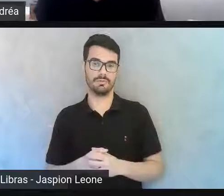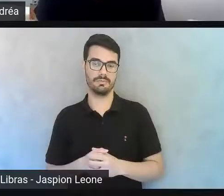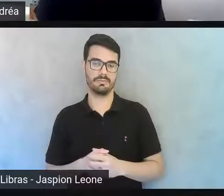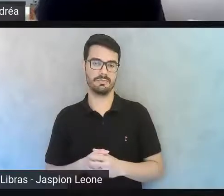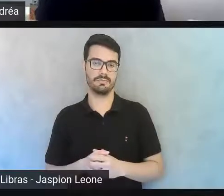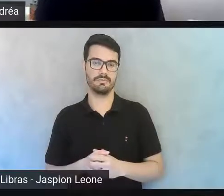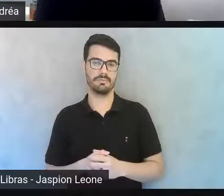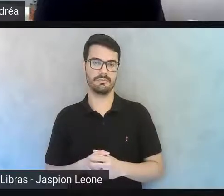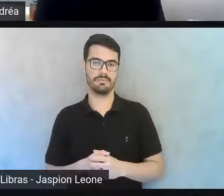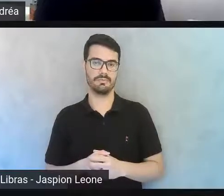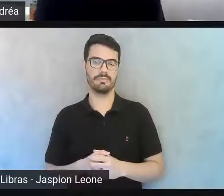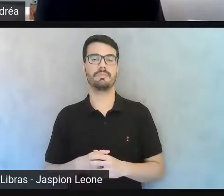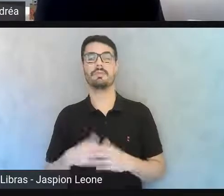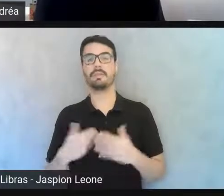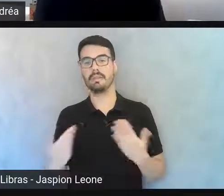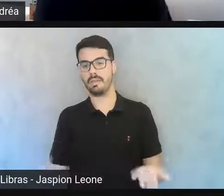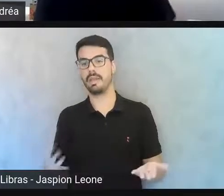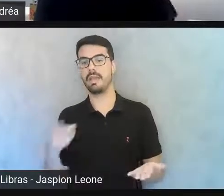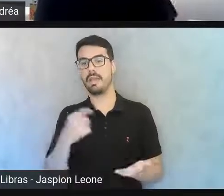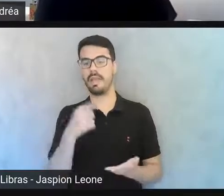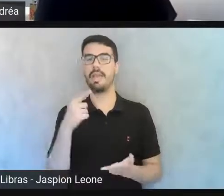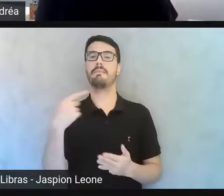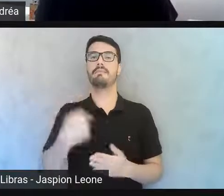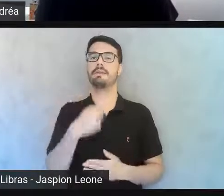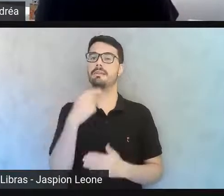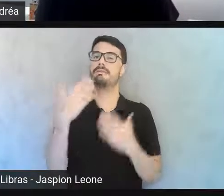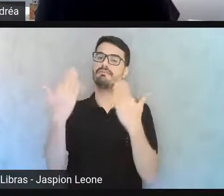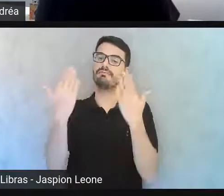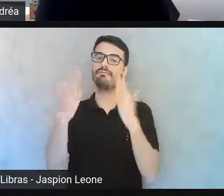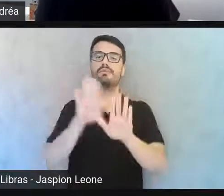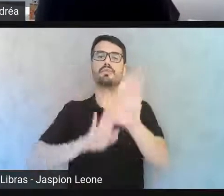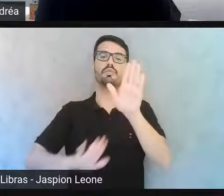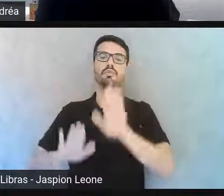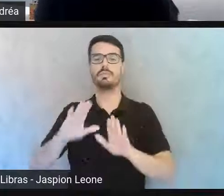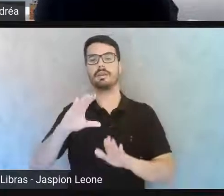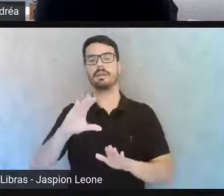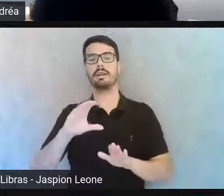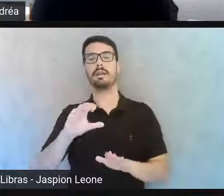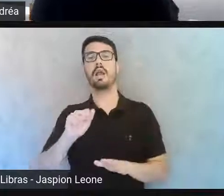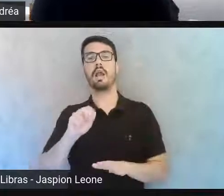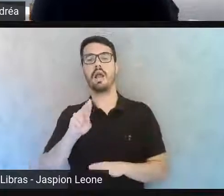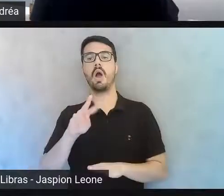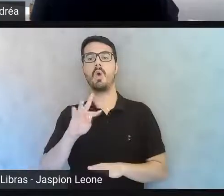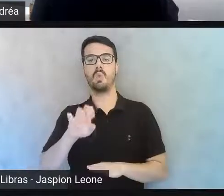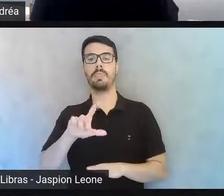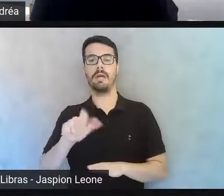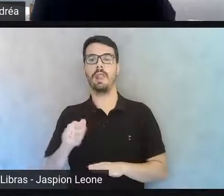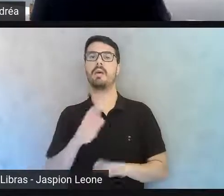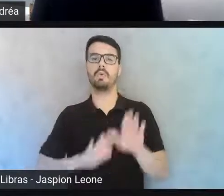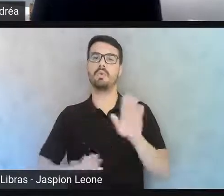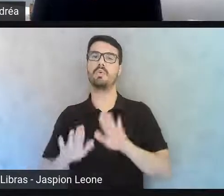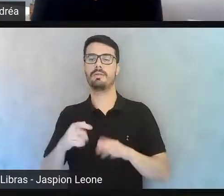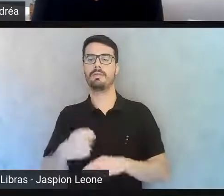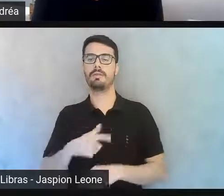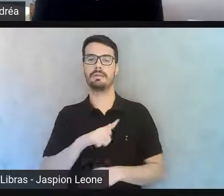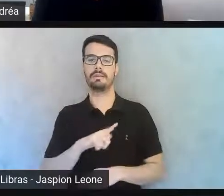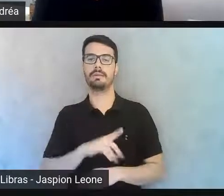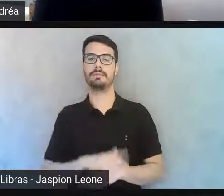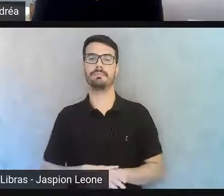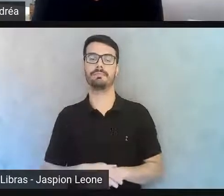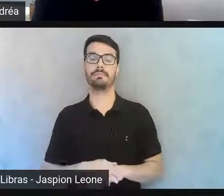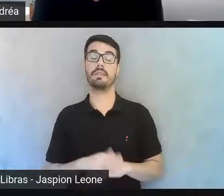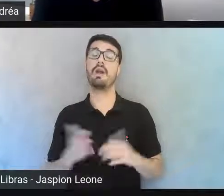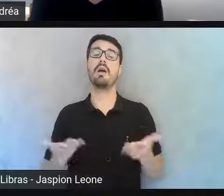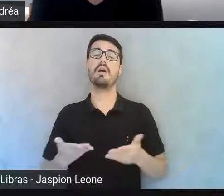né? Então, acho que eu acho que tem que ser uma cautela disso. E a outra coisa, foi também esse